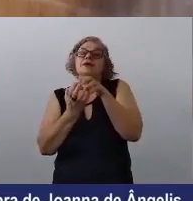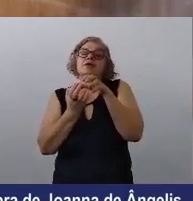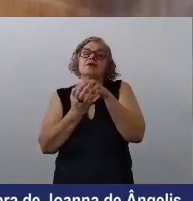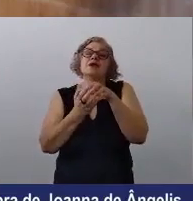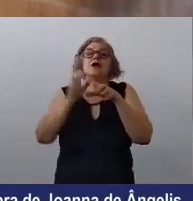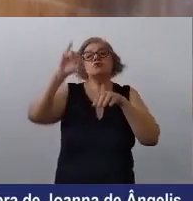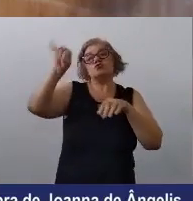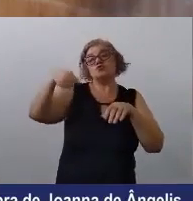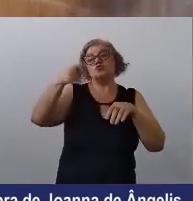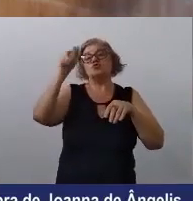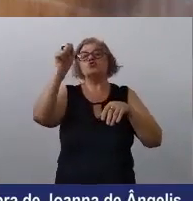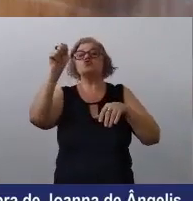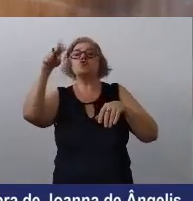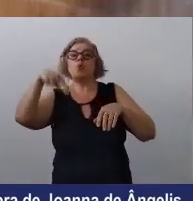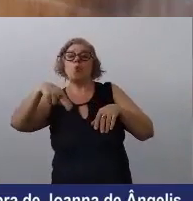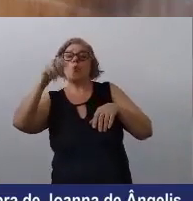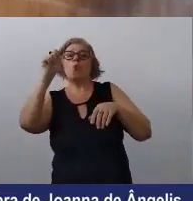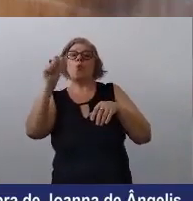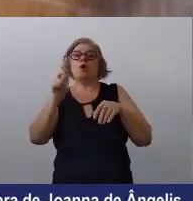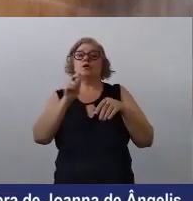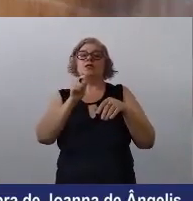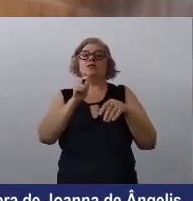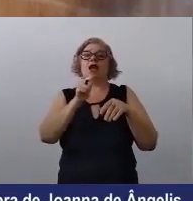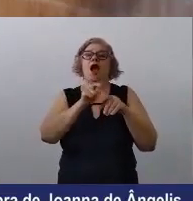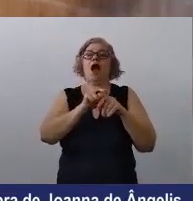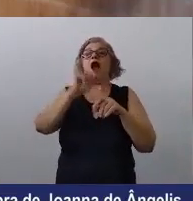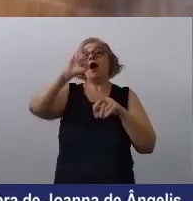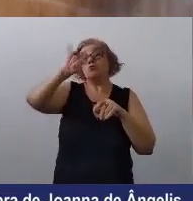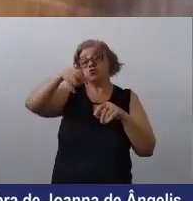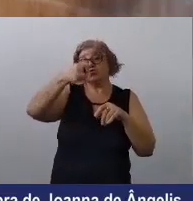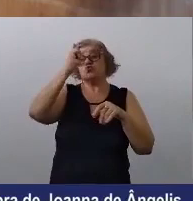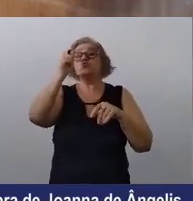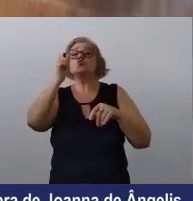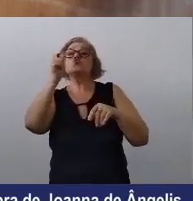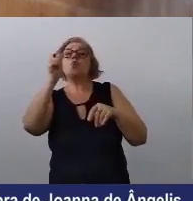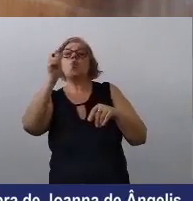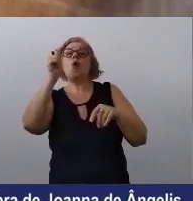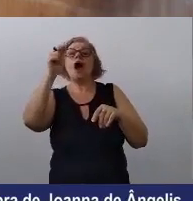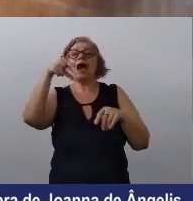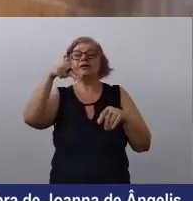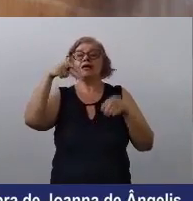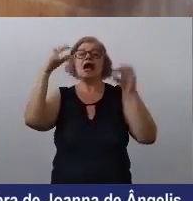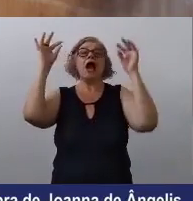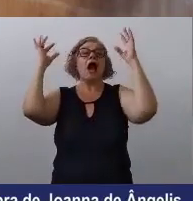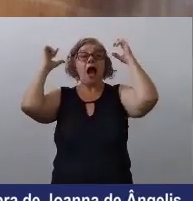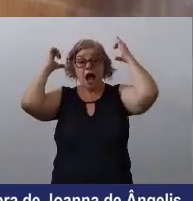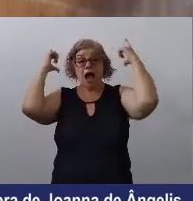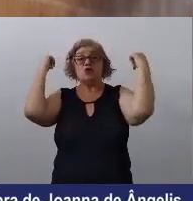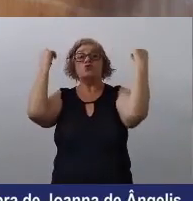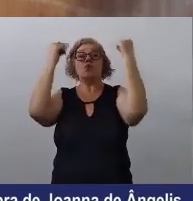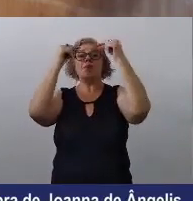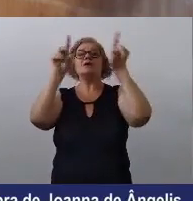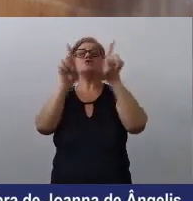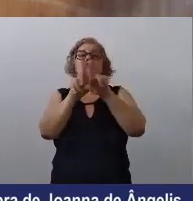Joana das Bages, que se notabilizou como Juana Inés de la Cruz, no México.